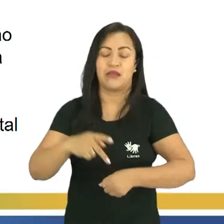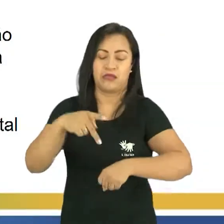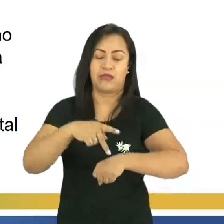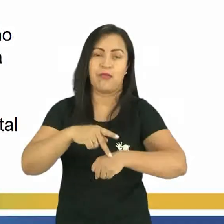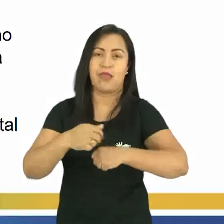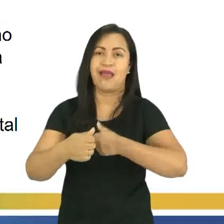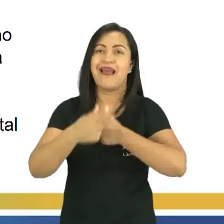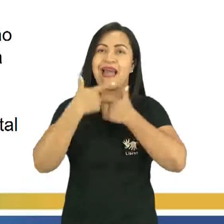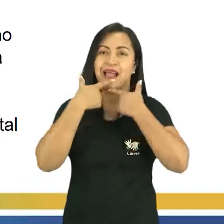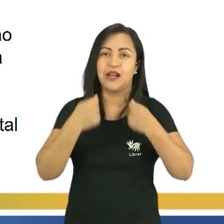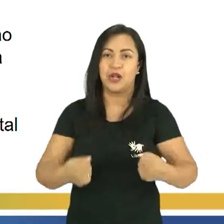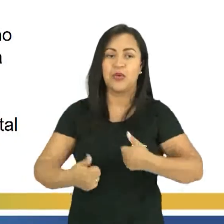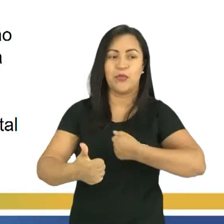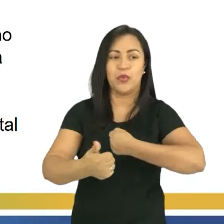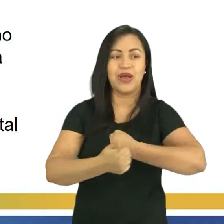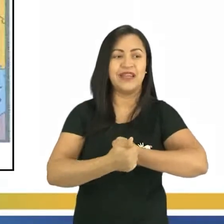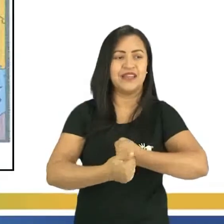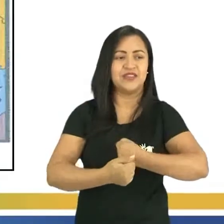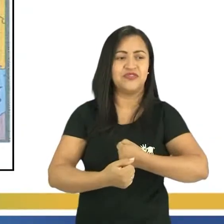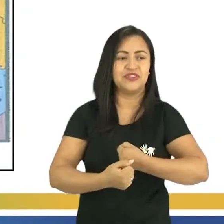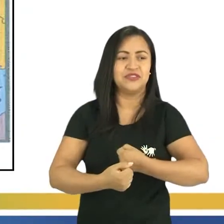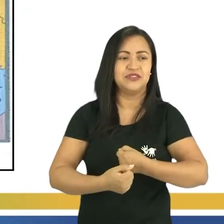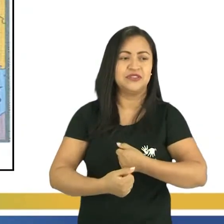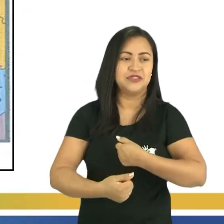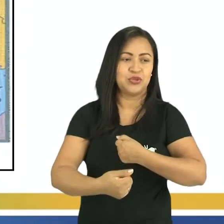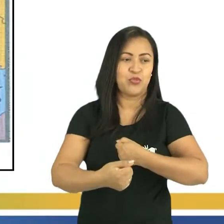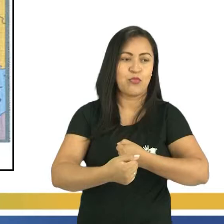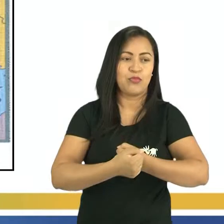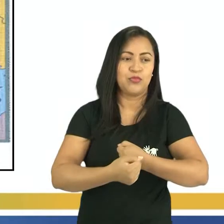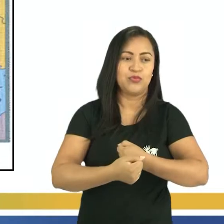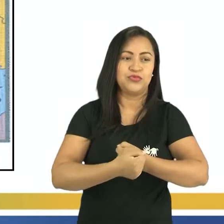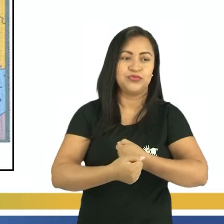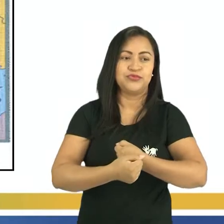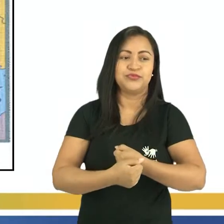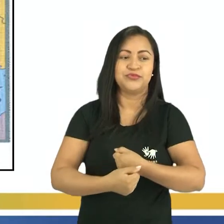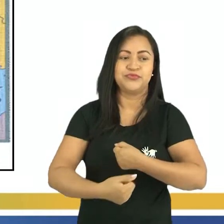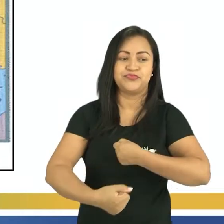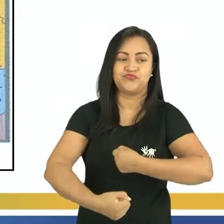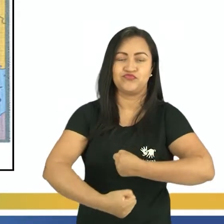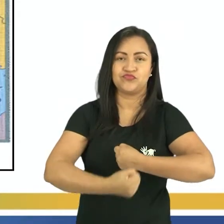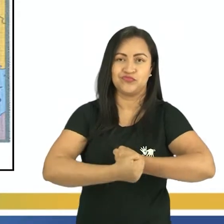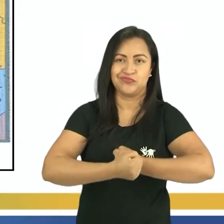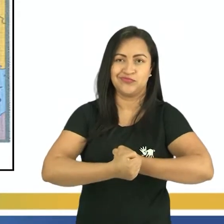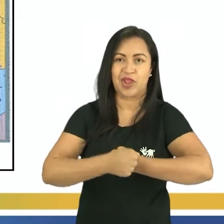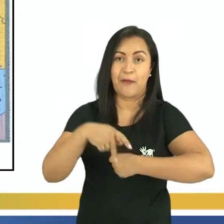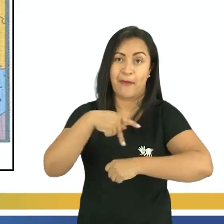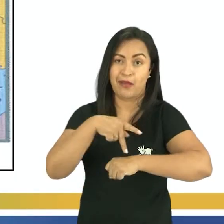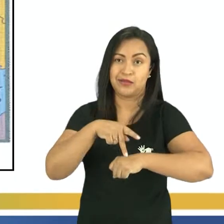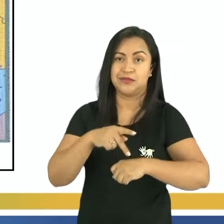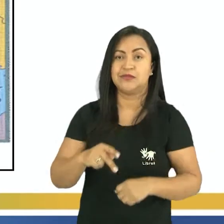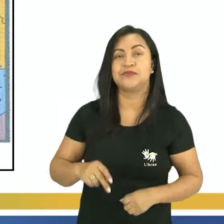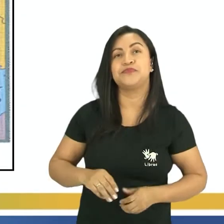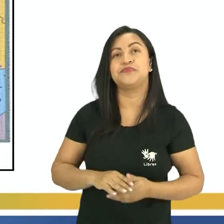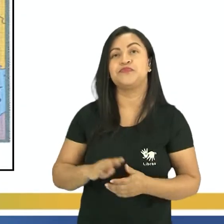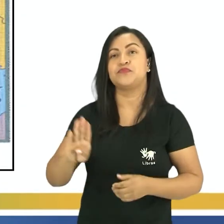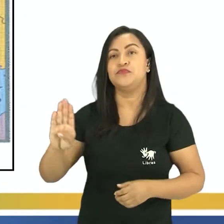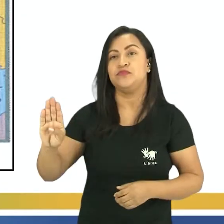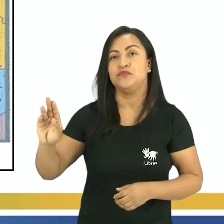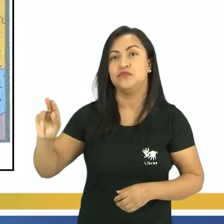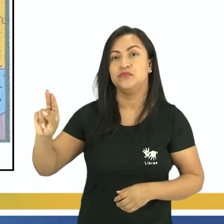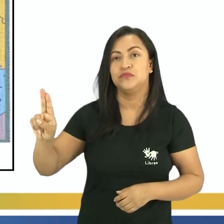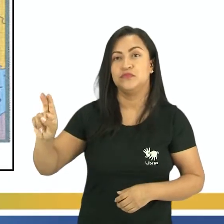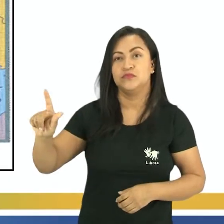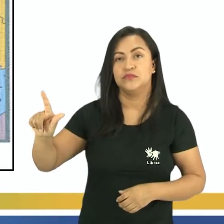ser considerados aí línguas eslavas. Aqui tem um mapa relacionado a religiões. A religião predominante na